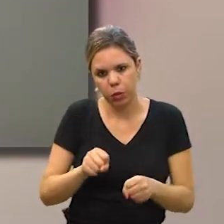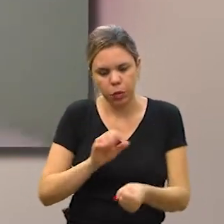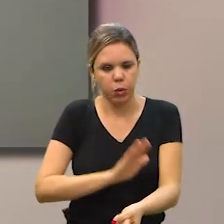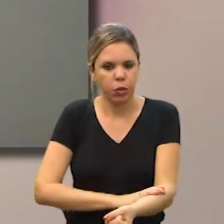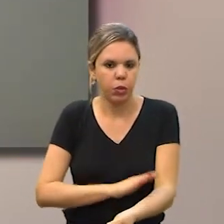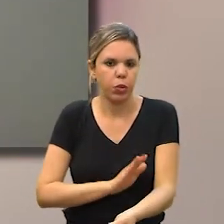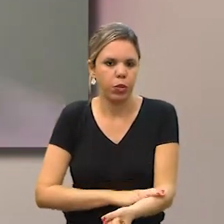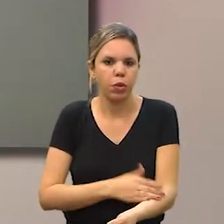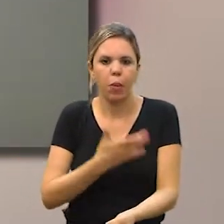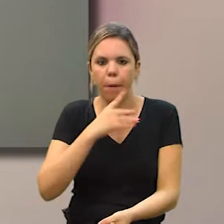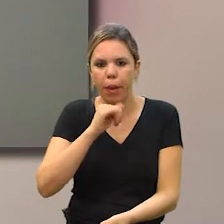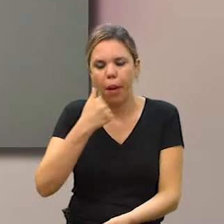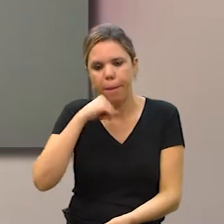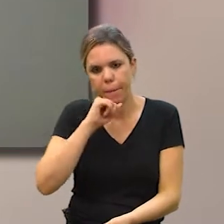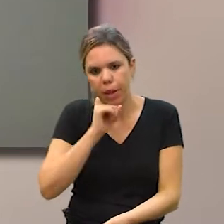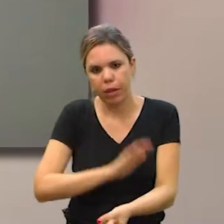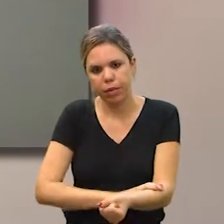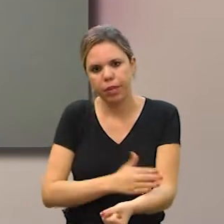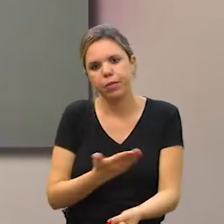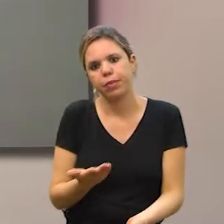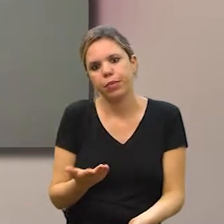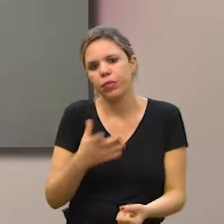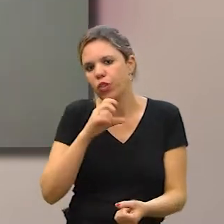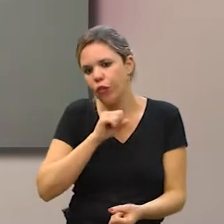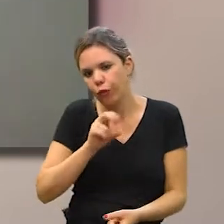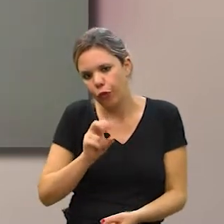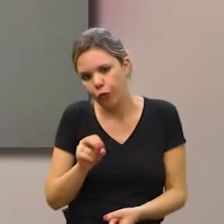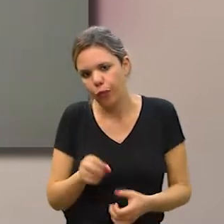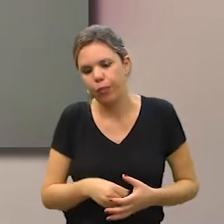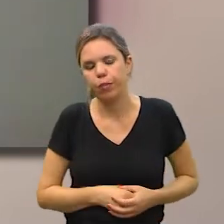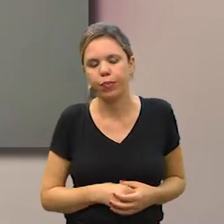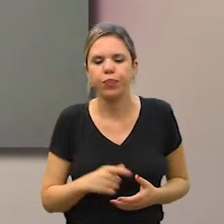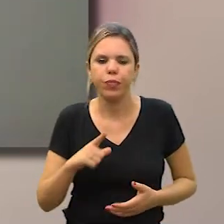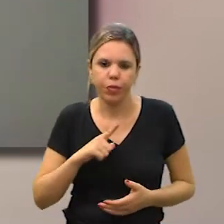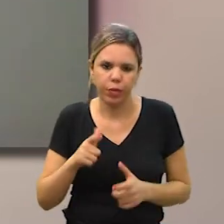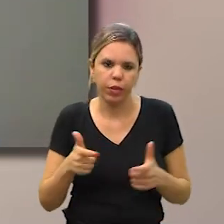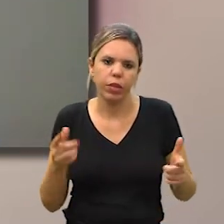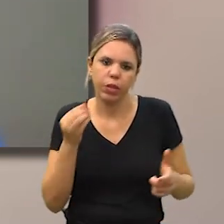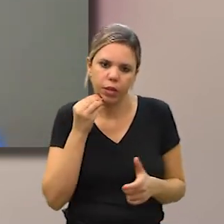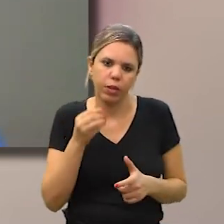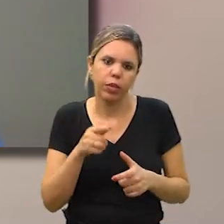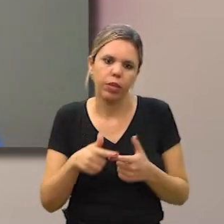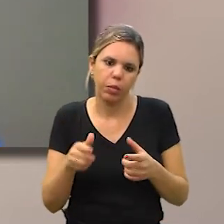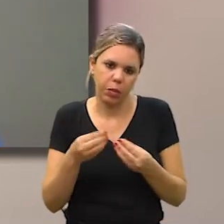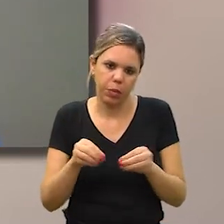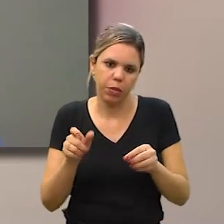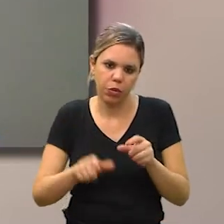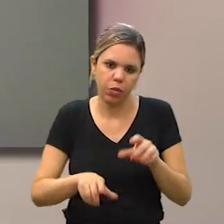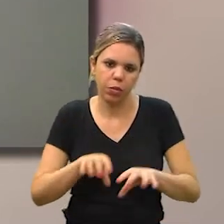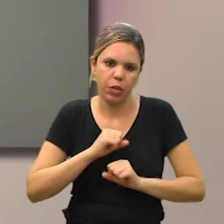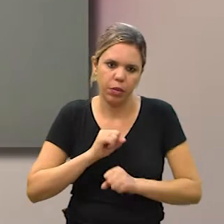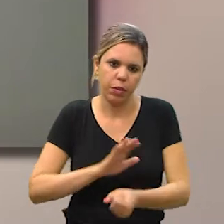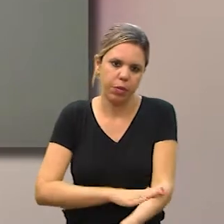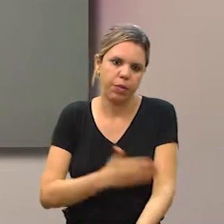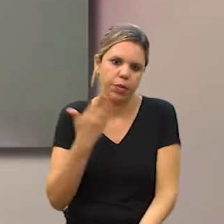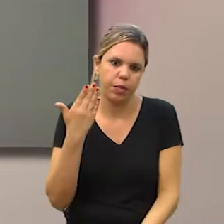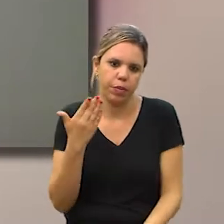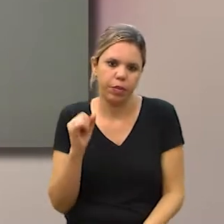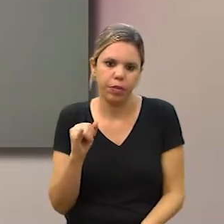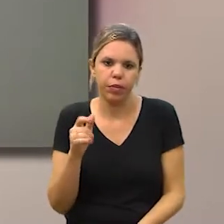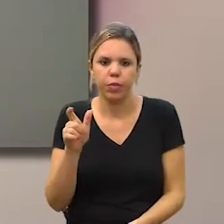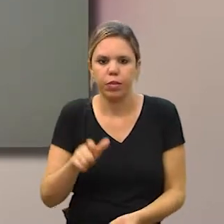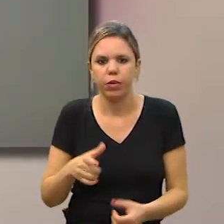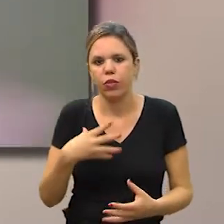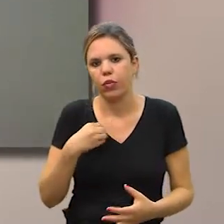tão pais mães hipertensos a voz em grande impacto da pessoa ser hipertensa